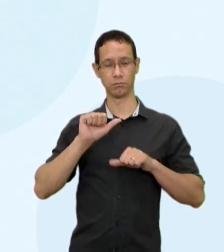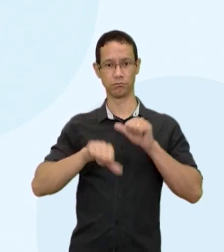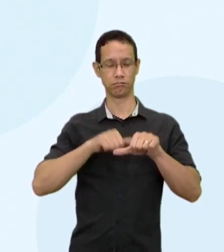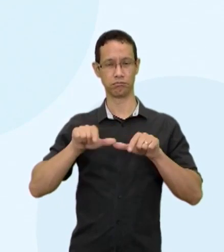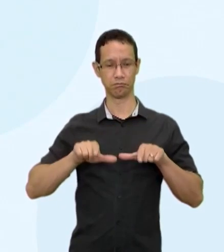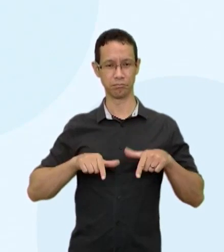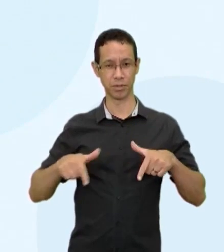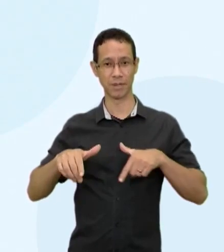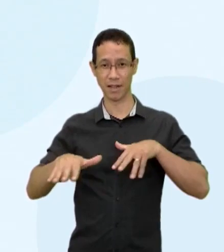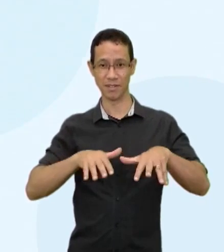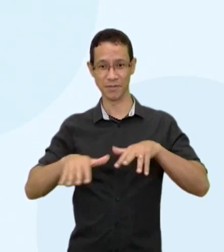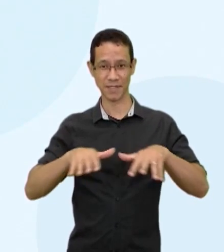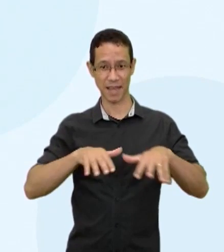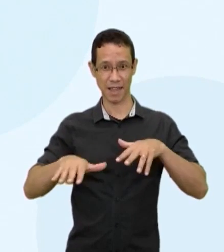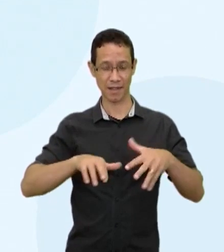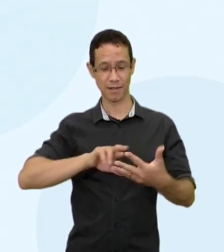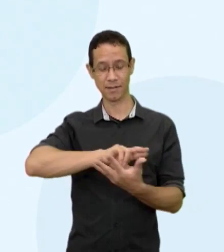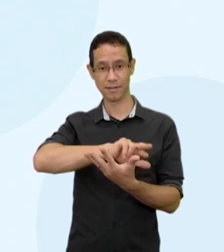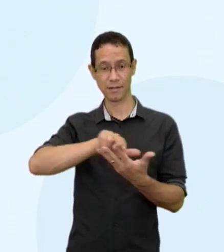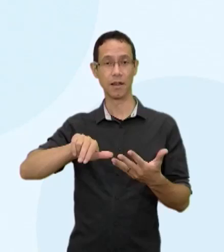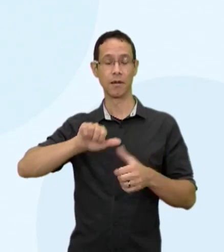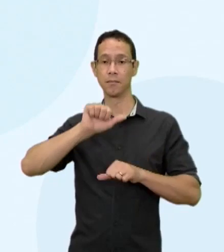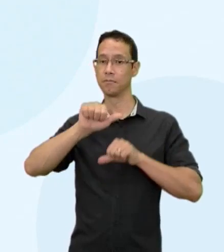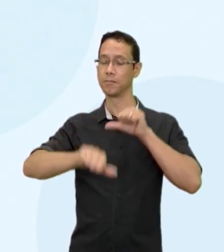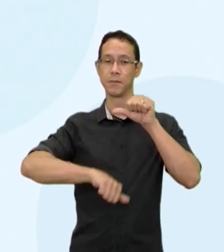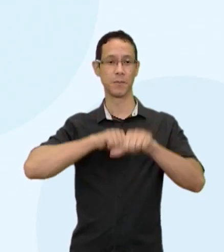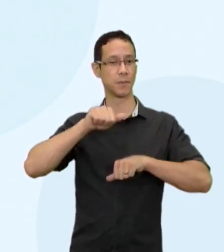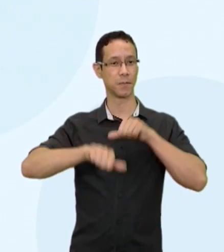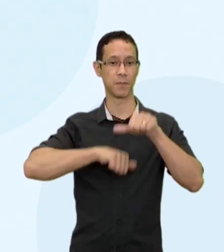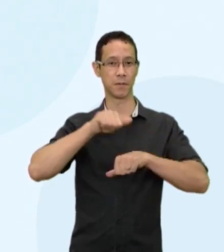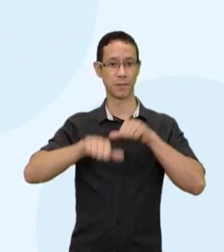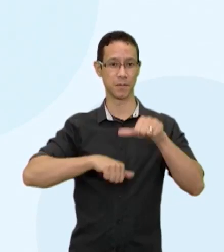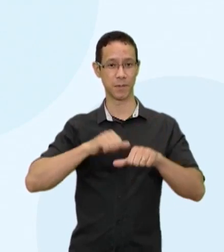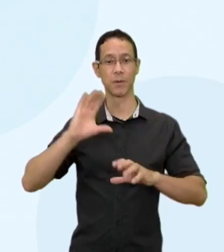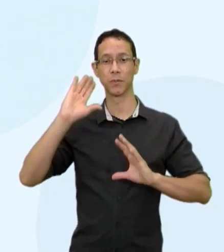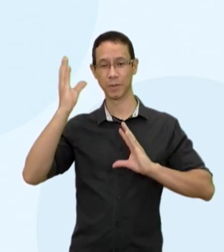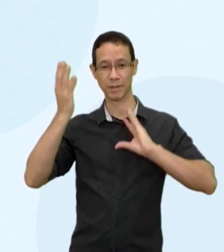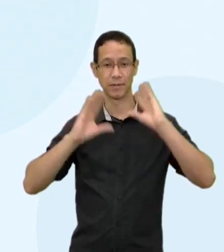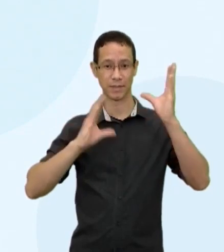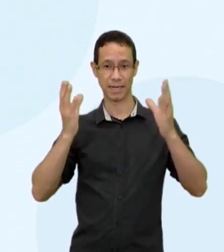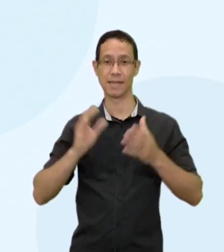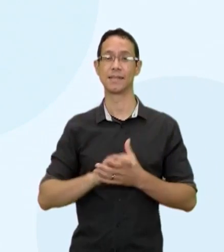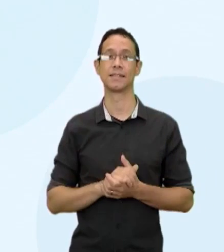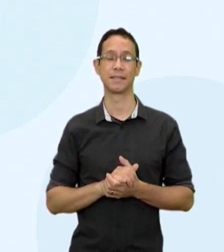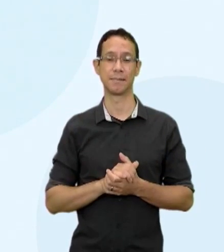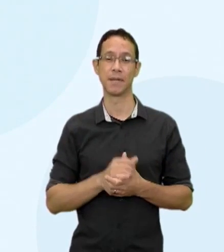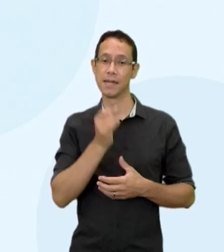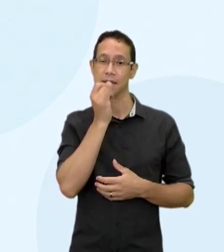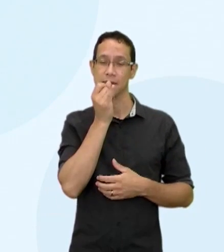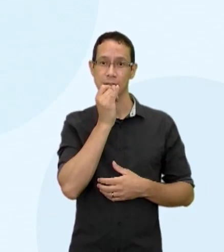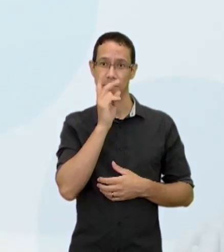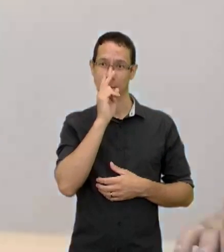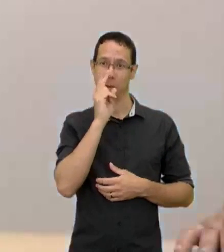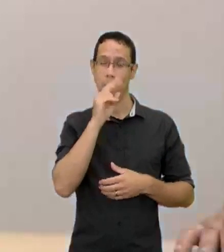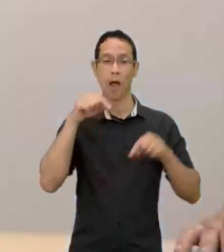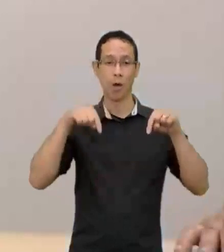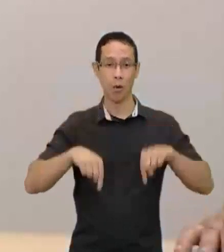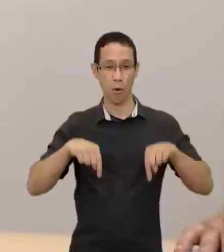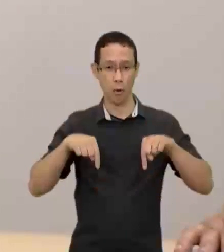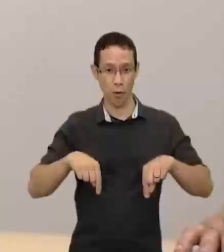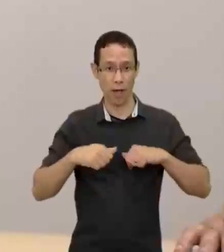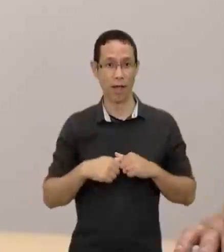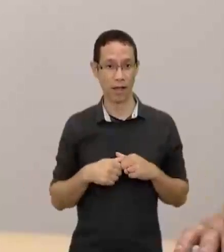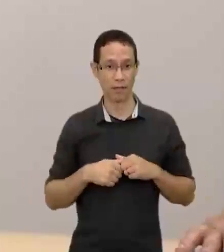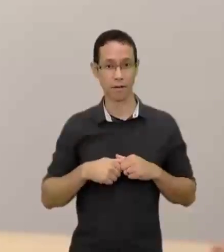uma atividade, uma série de transformações acontece. E aí a gente não pensa. Por exemplo, eu não vou pensar agora eu